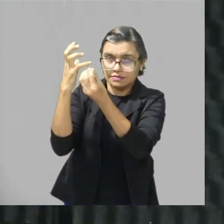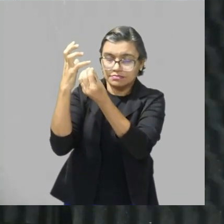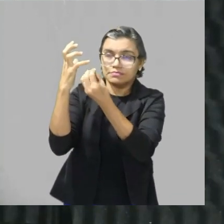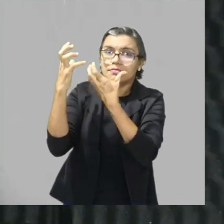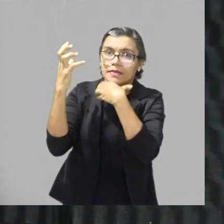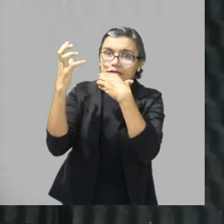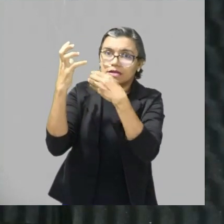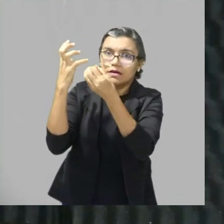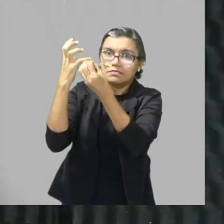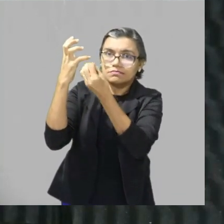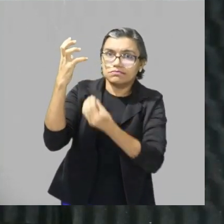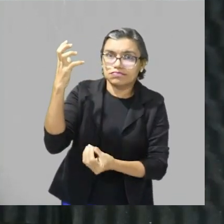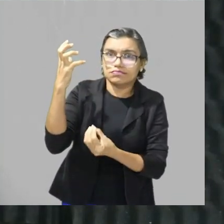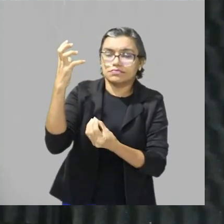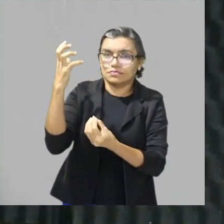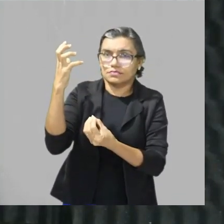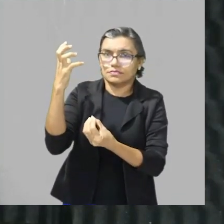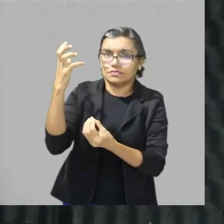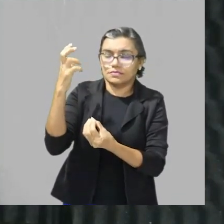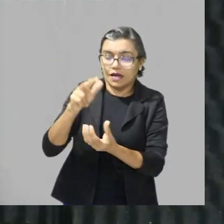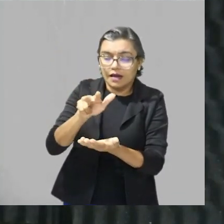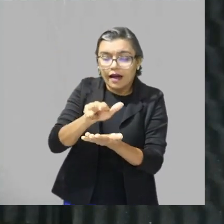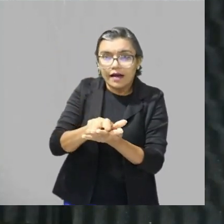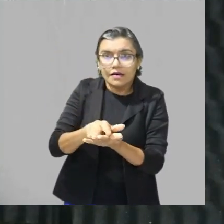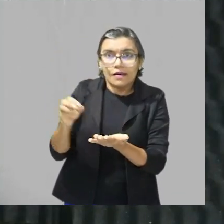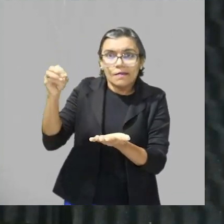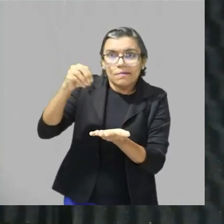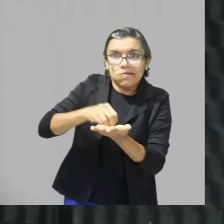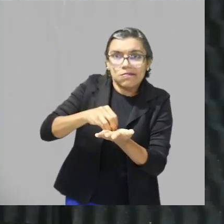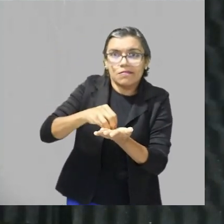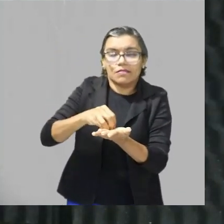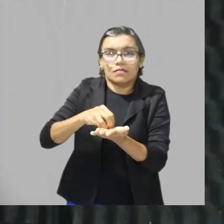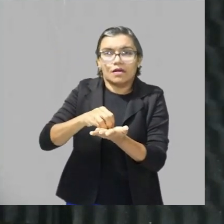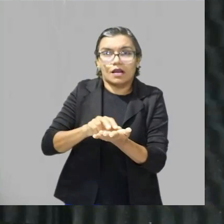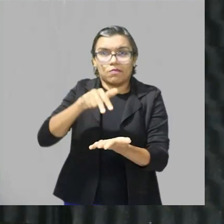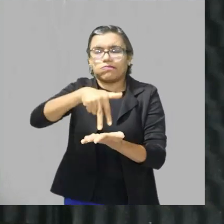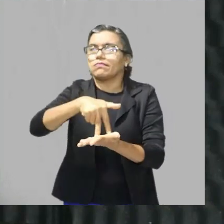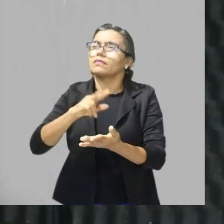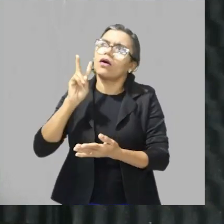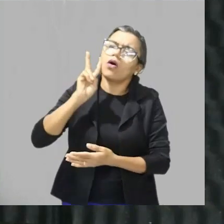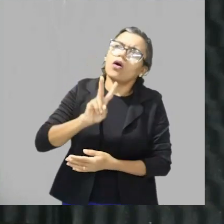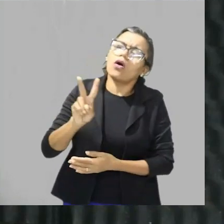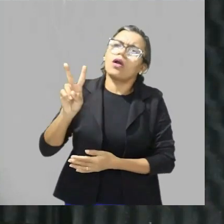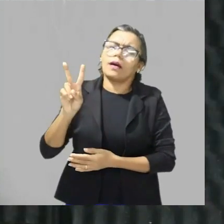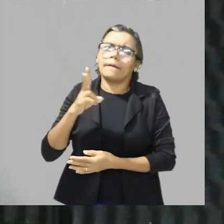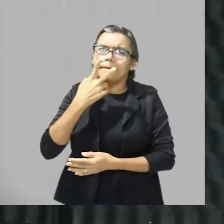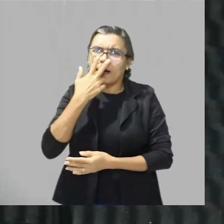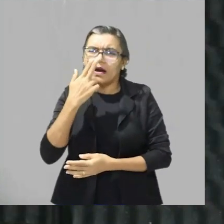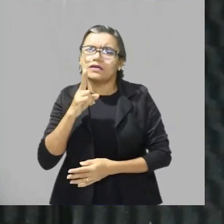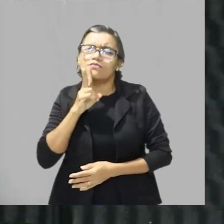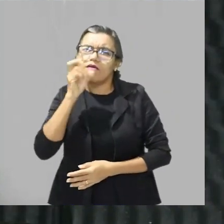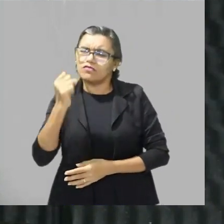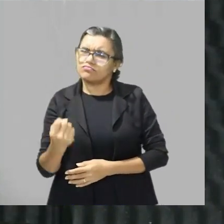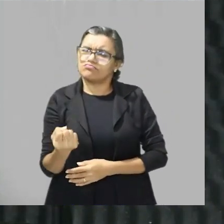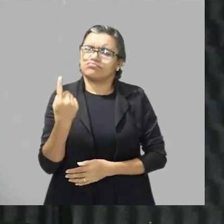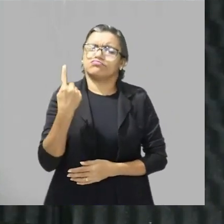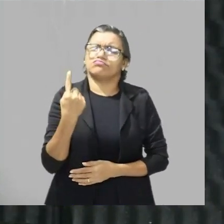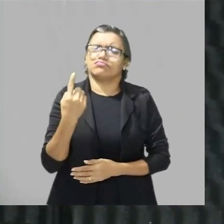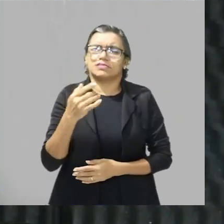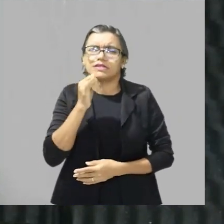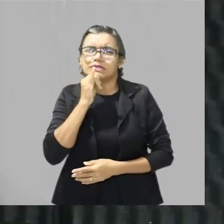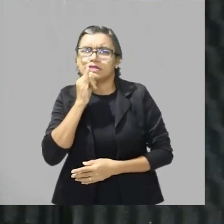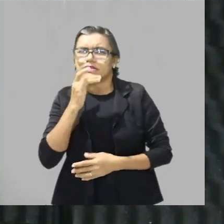material aparente poderia supor então que uma força estranha né